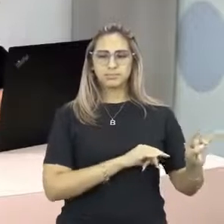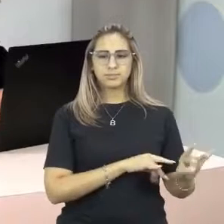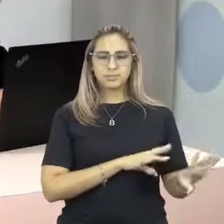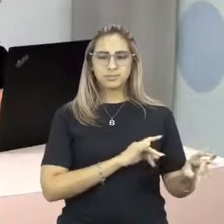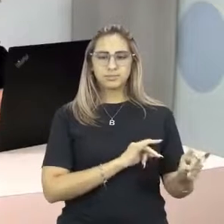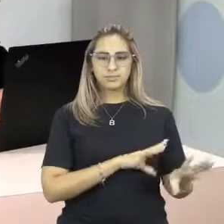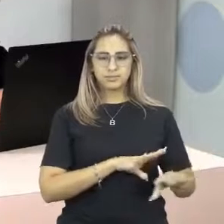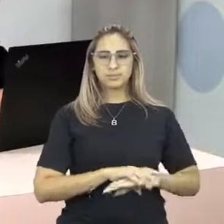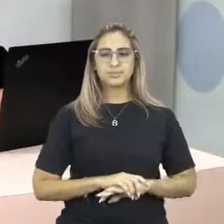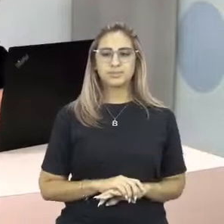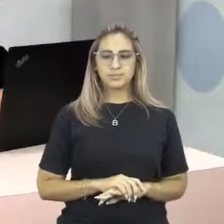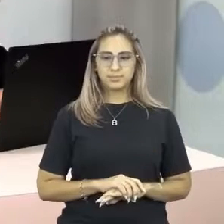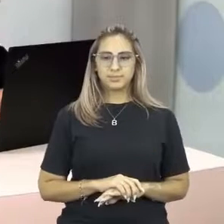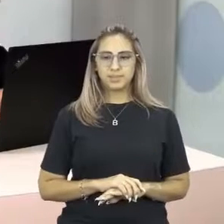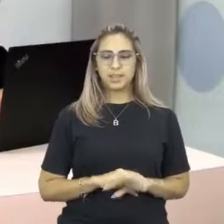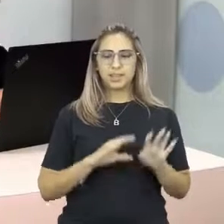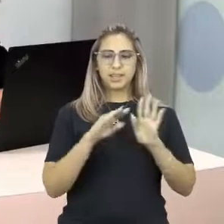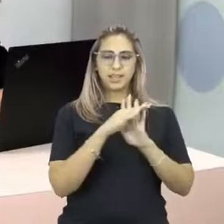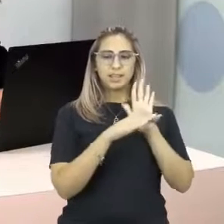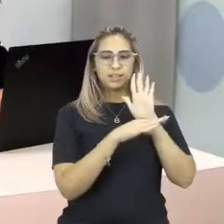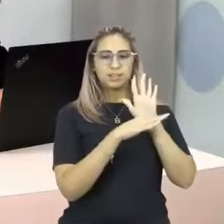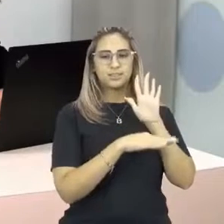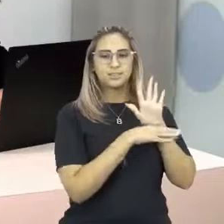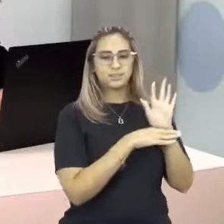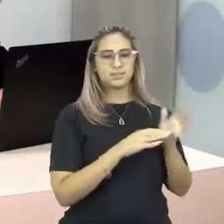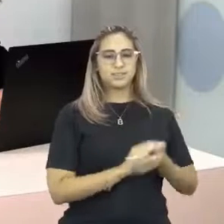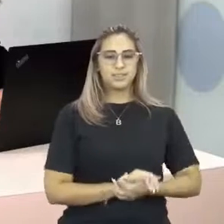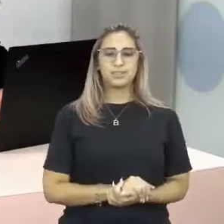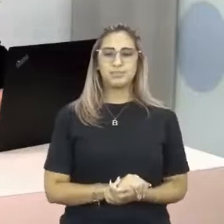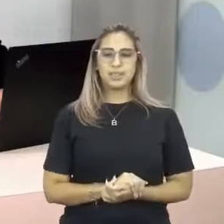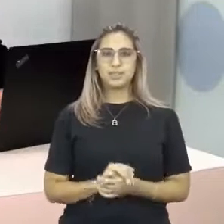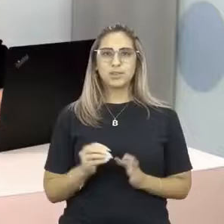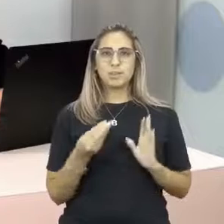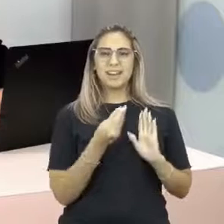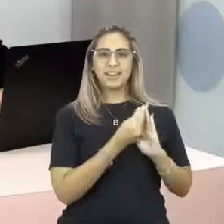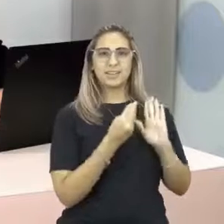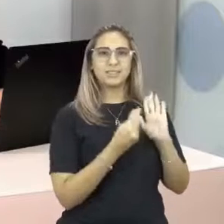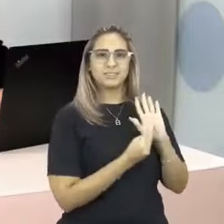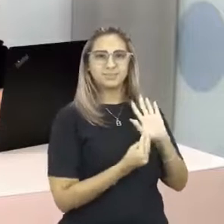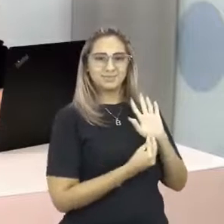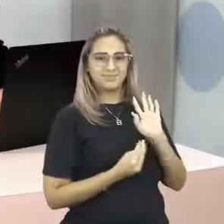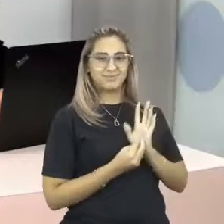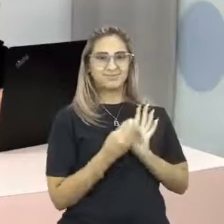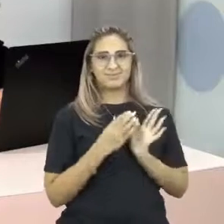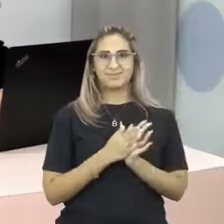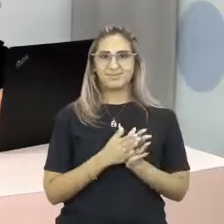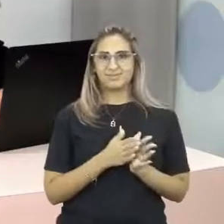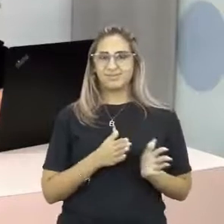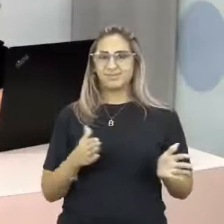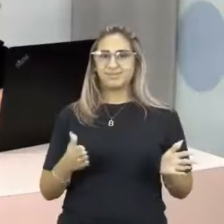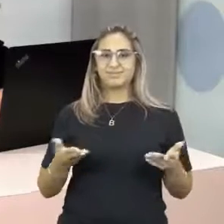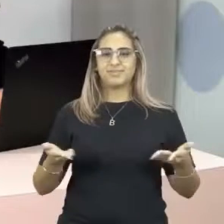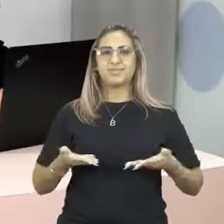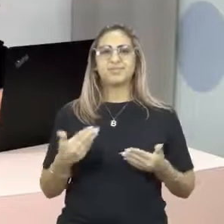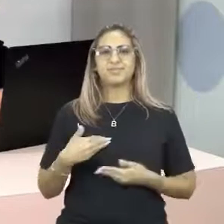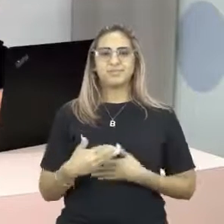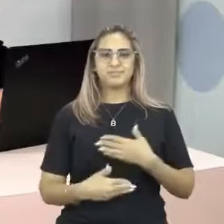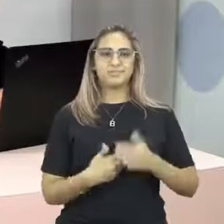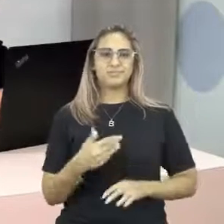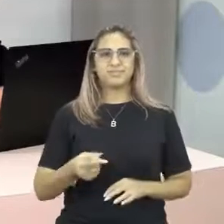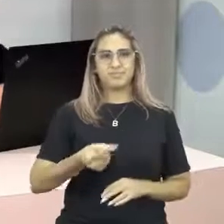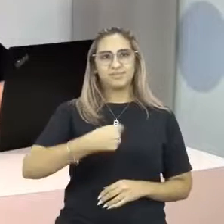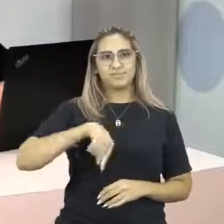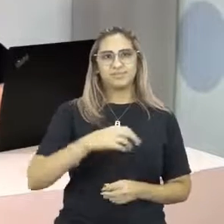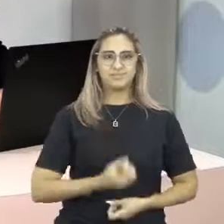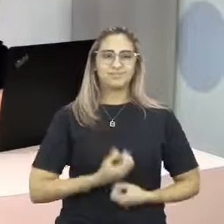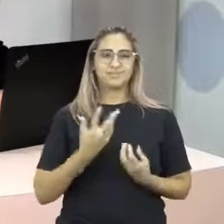Ingresso, e a Thaís, diretora. Essa live, ela vem para que a gente possa dar